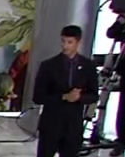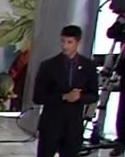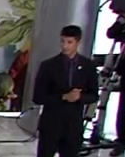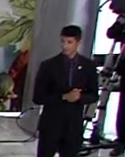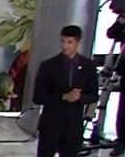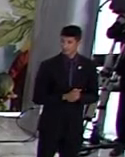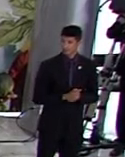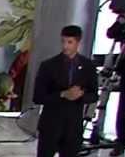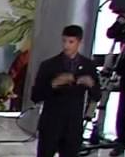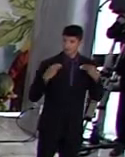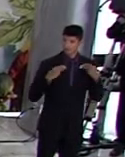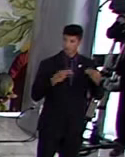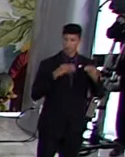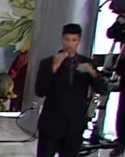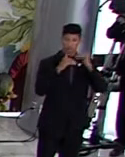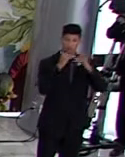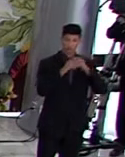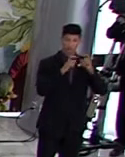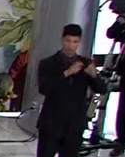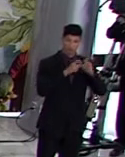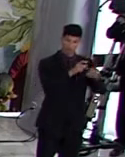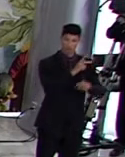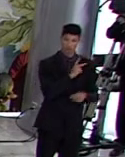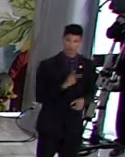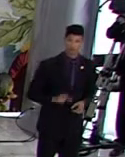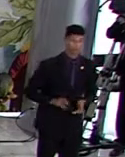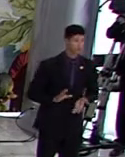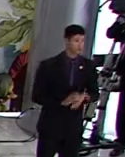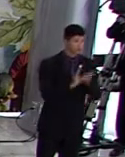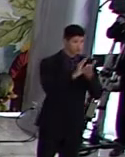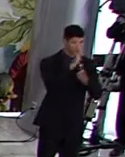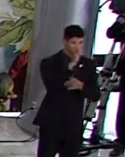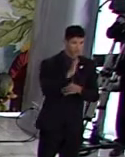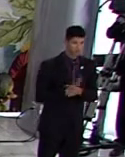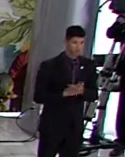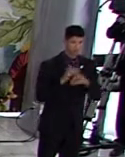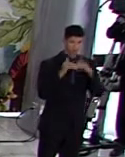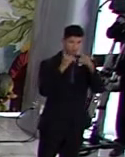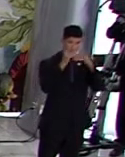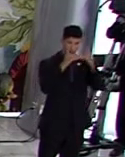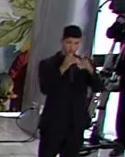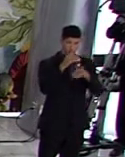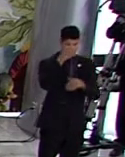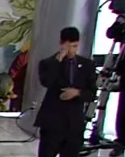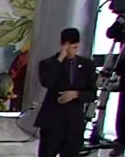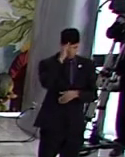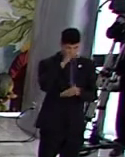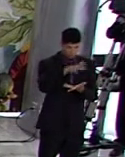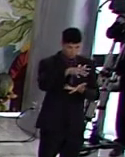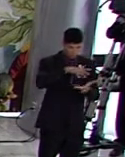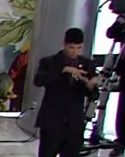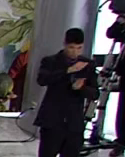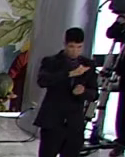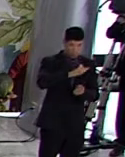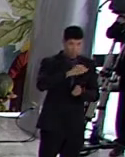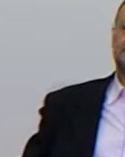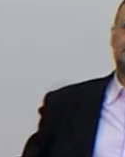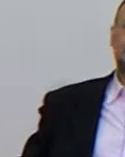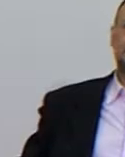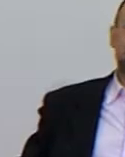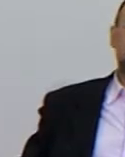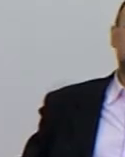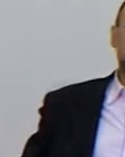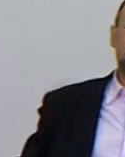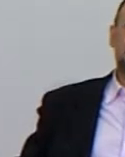O ministro do Desenvolvimento Agrário e presidente do Conselho Nacional de Desenvolvimento Rural Sustentável, CONDRAF,